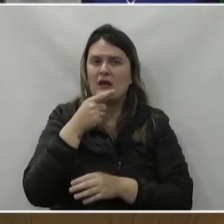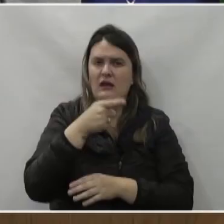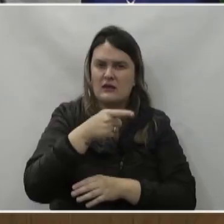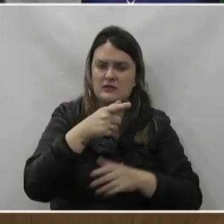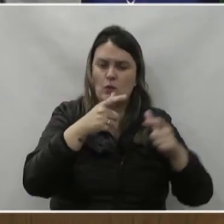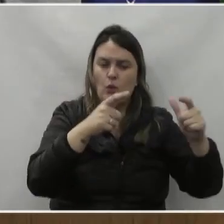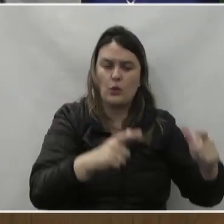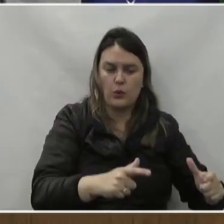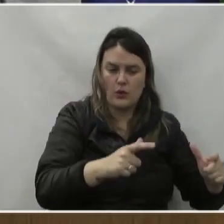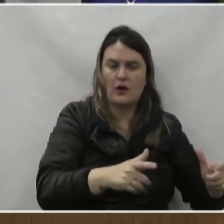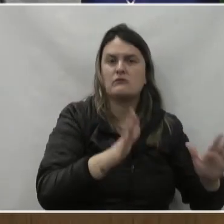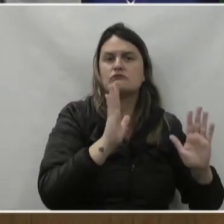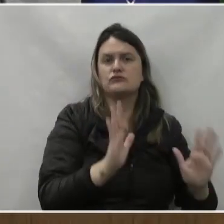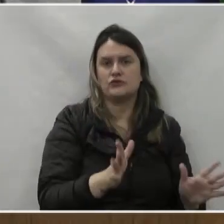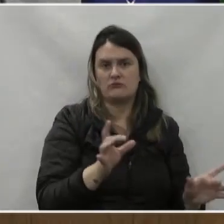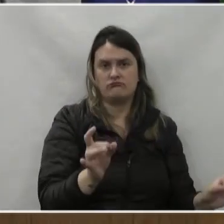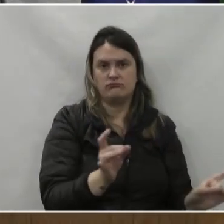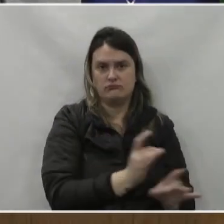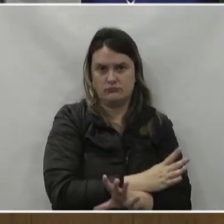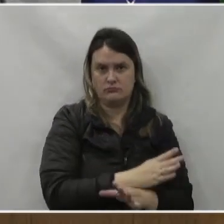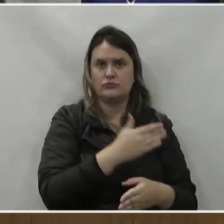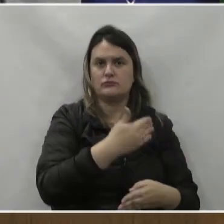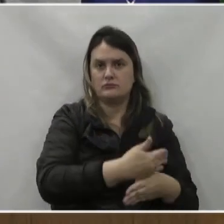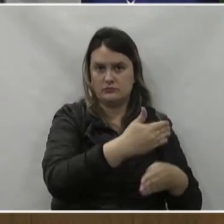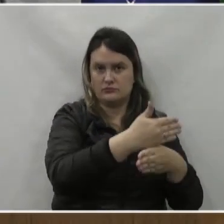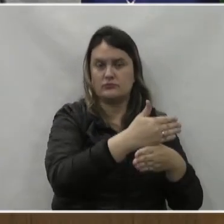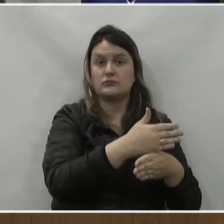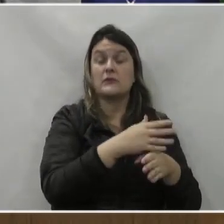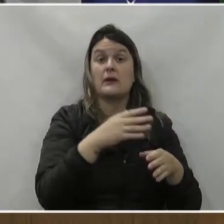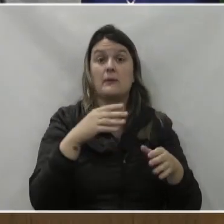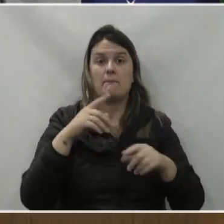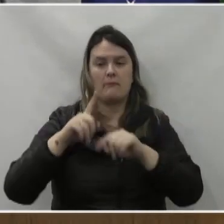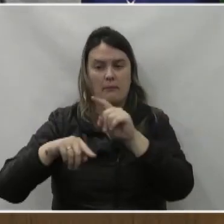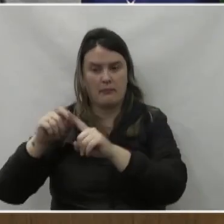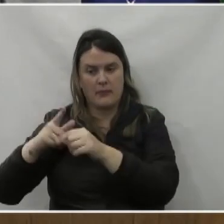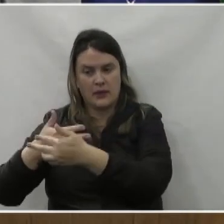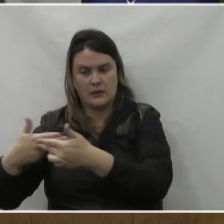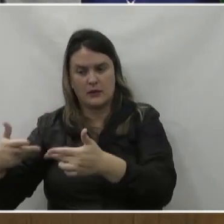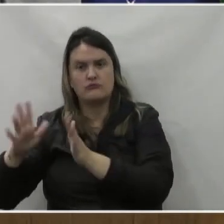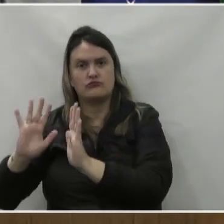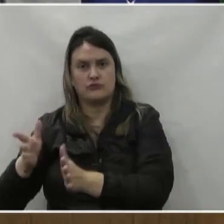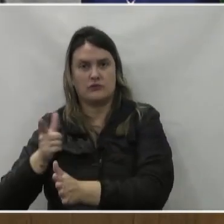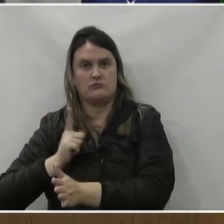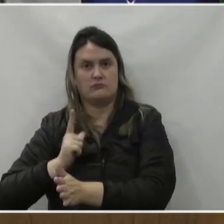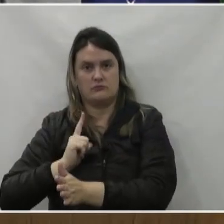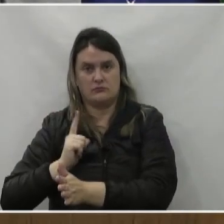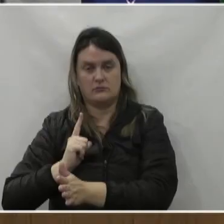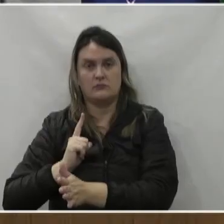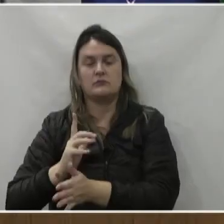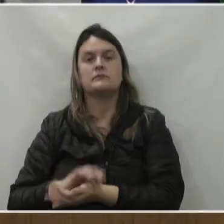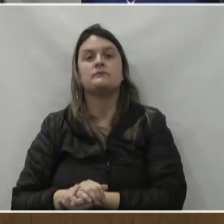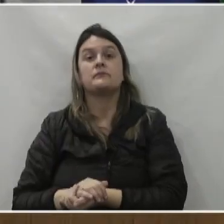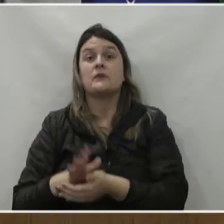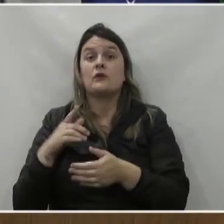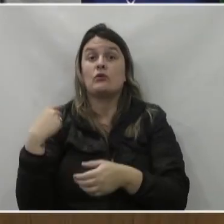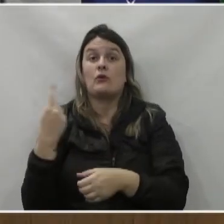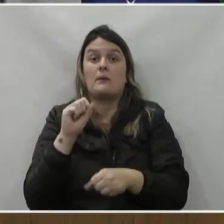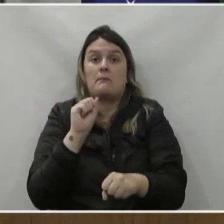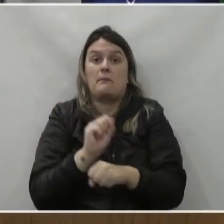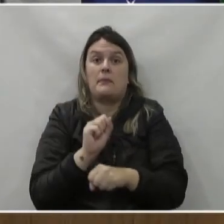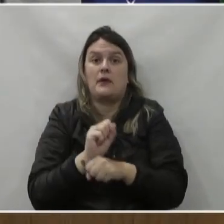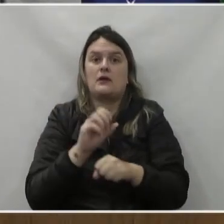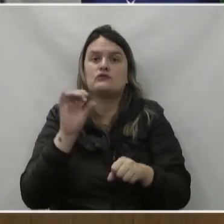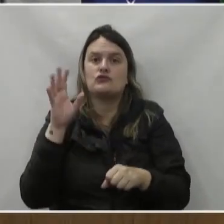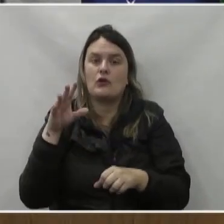para a instalação já foi devidamente construída e que os equipamentos encontram-se disponíveis, aguardando apenas